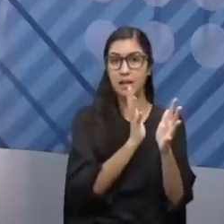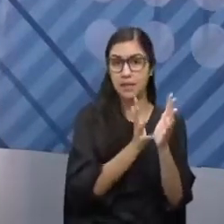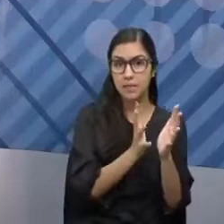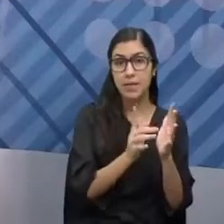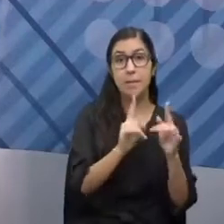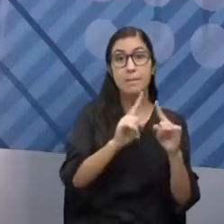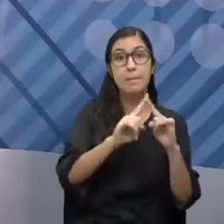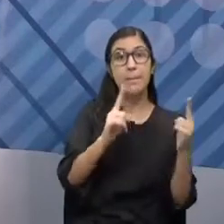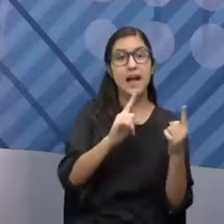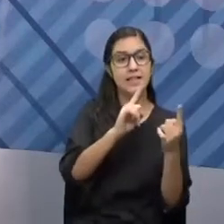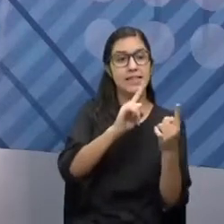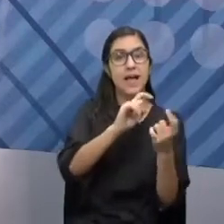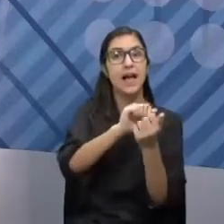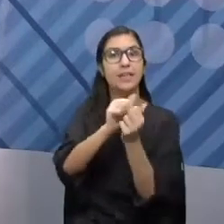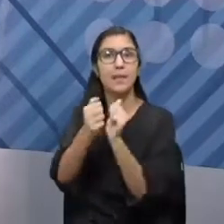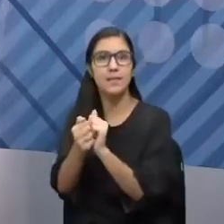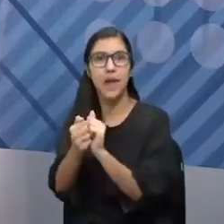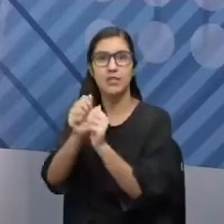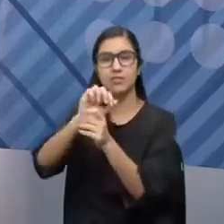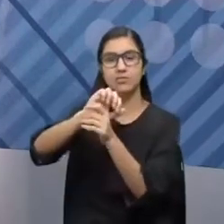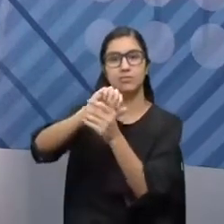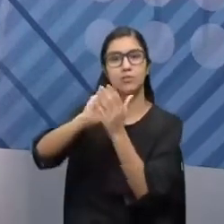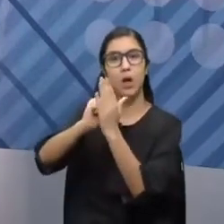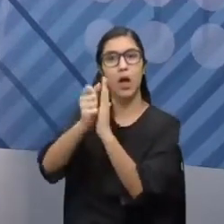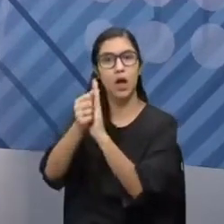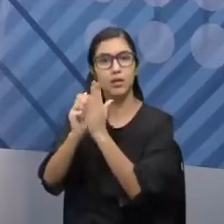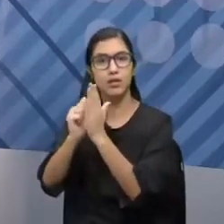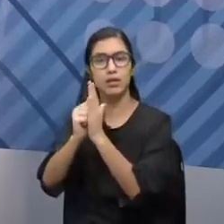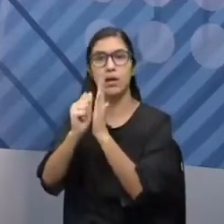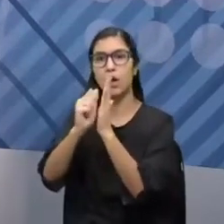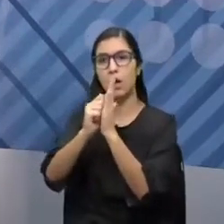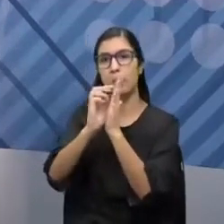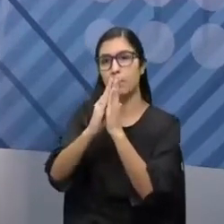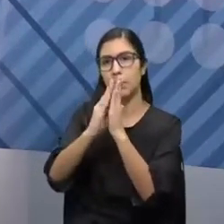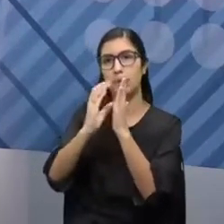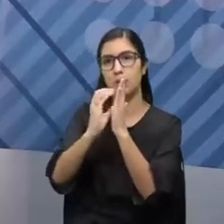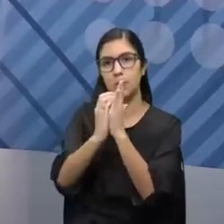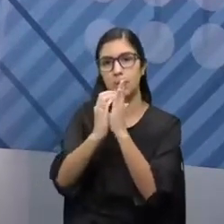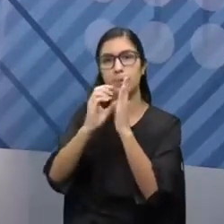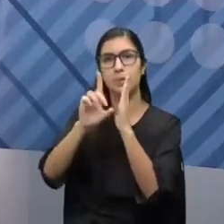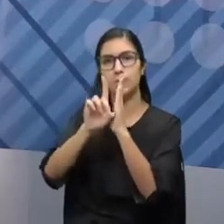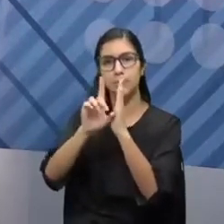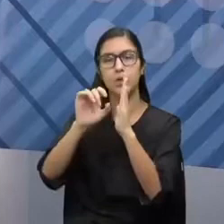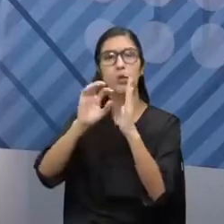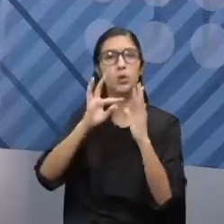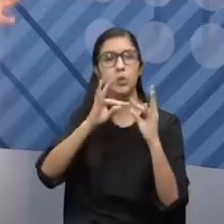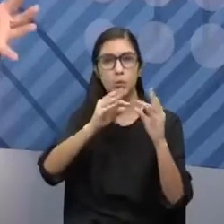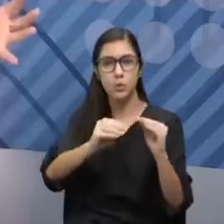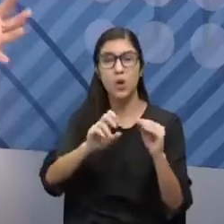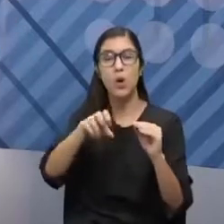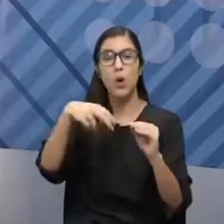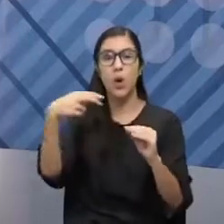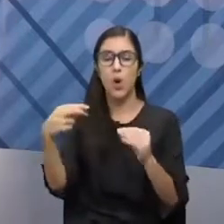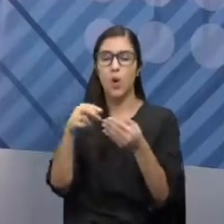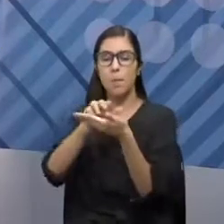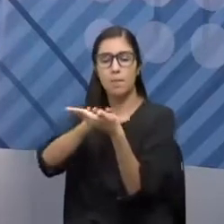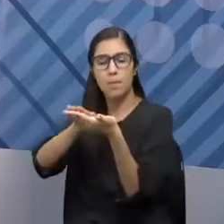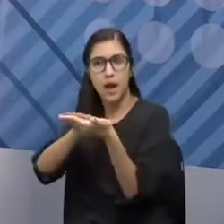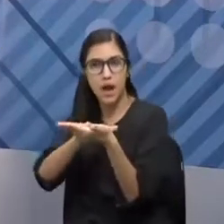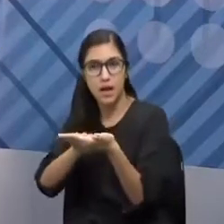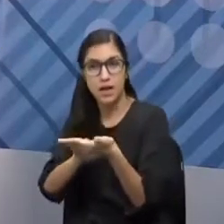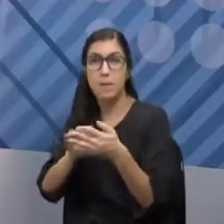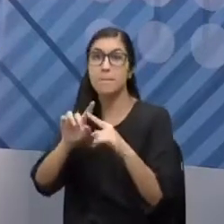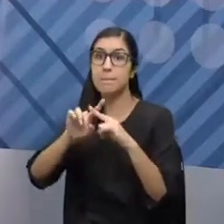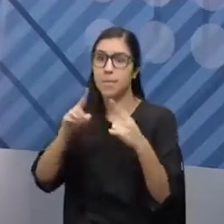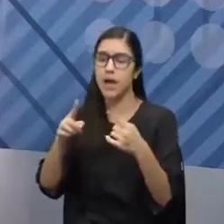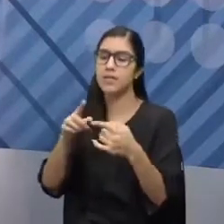adaptada, de Libras tátil, né? Ou do alfabeto dactilológico feito na palma das mãos. Nós vamos se apropriar do Braille, mas de forma